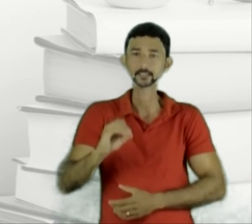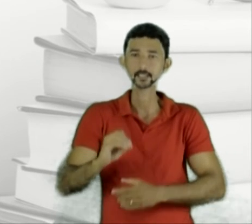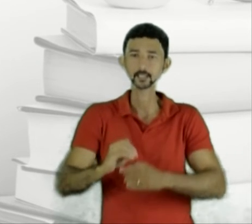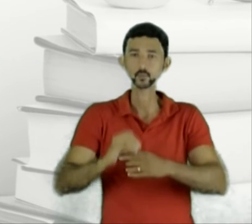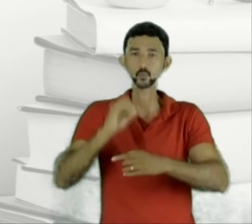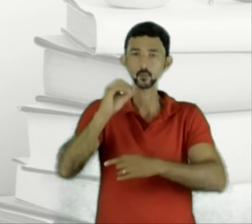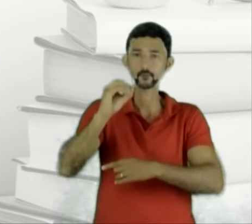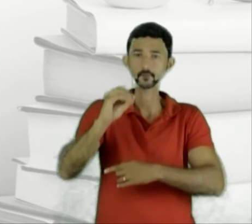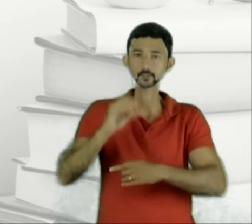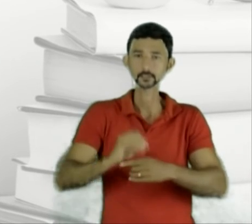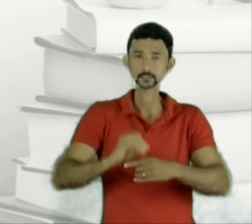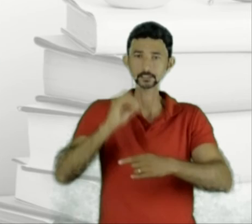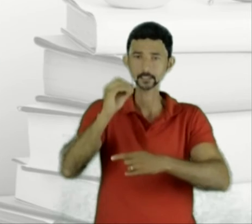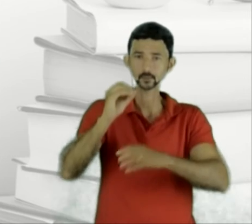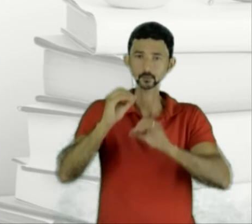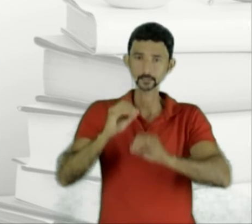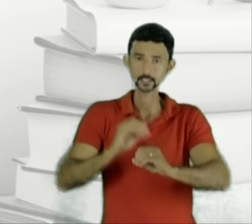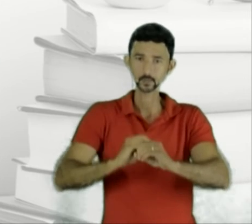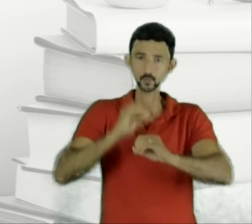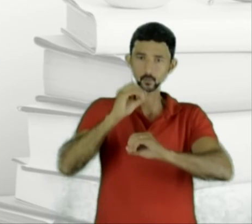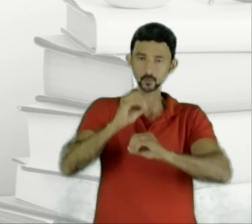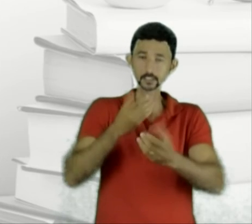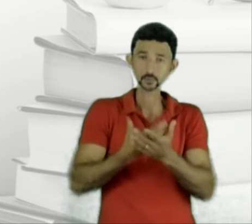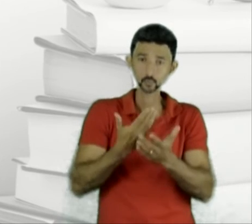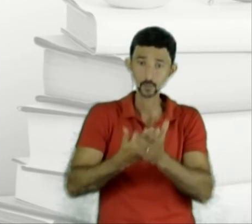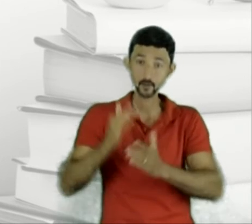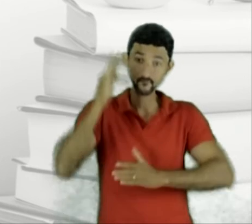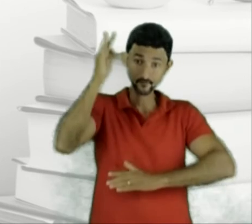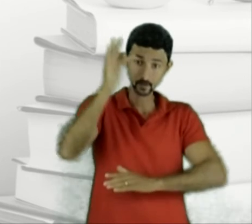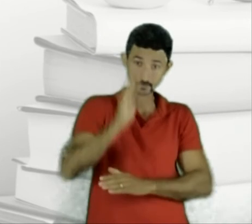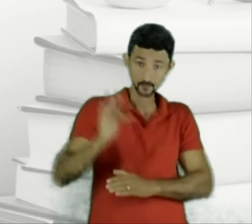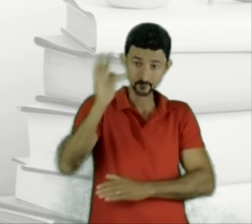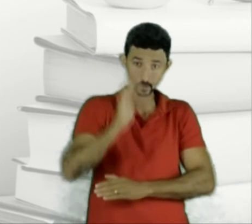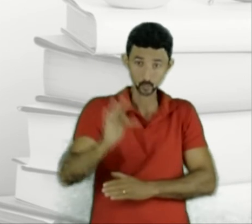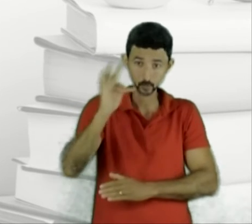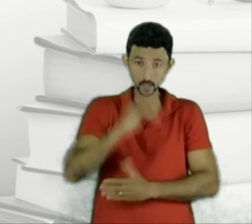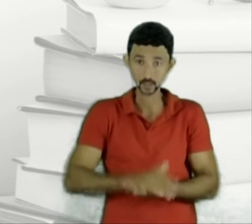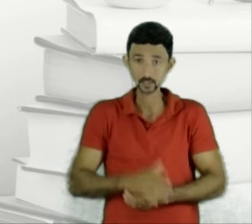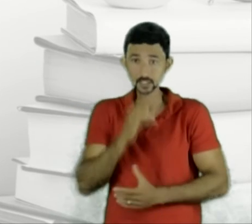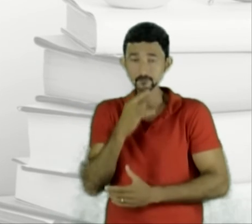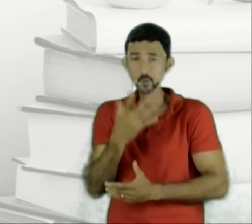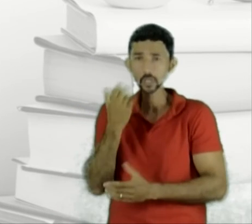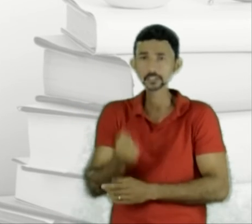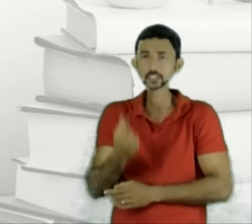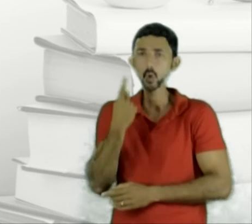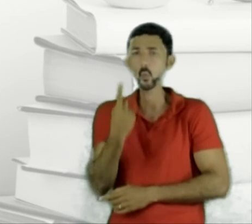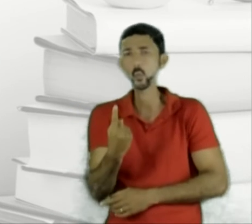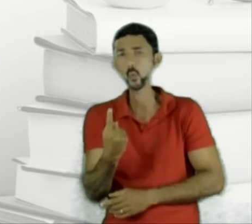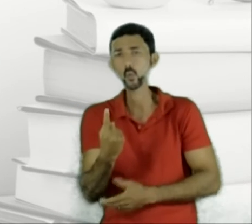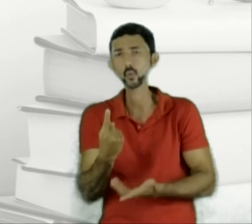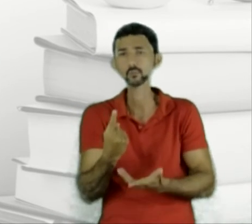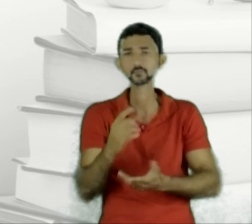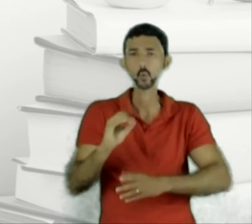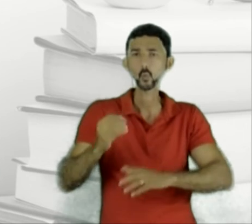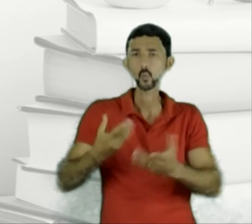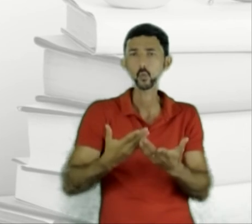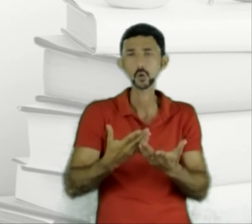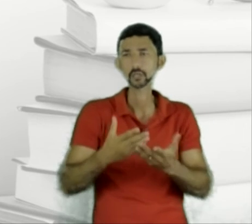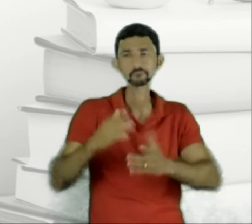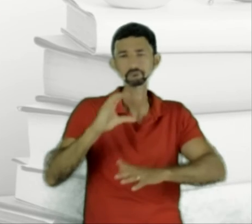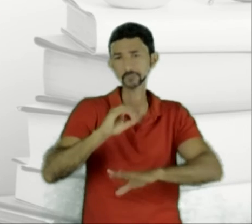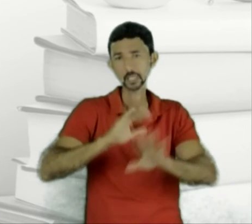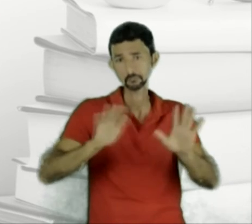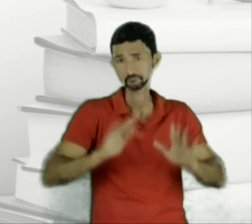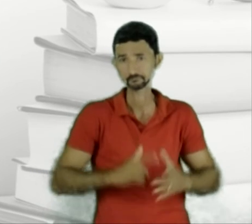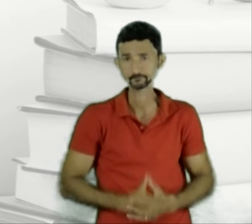a 0 é uma situação que a gente estuda no nível superior, que alguns consideram como 1, outros consideram como uma